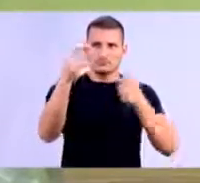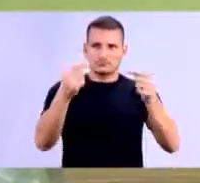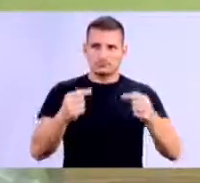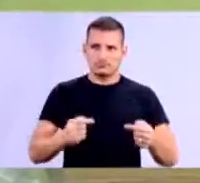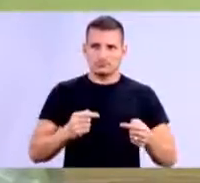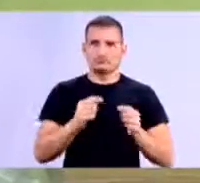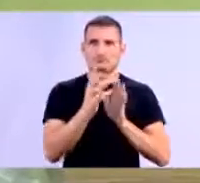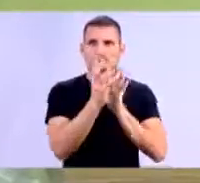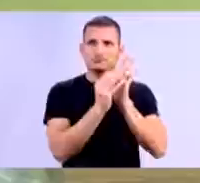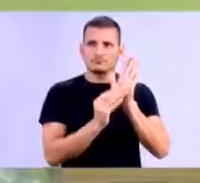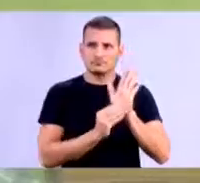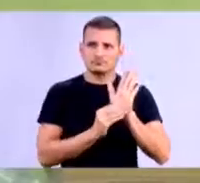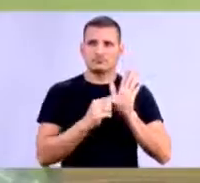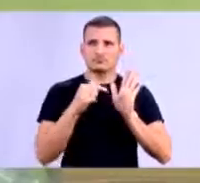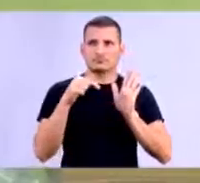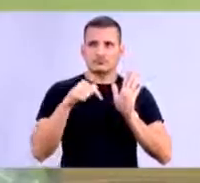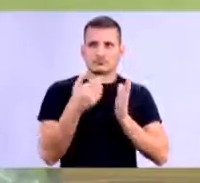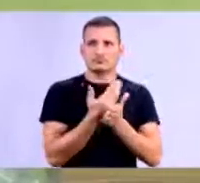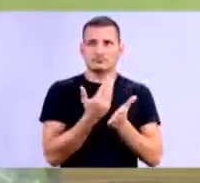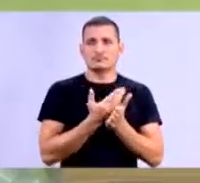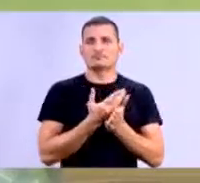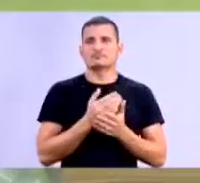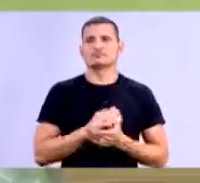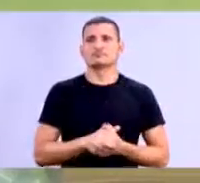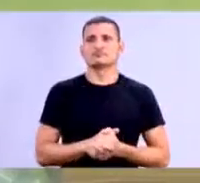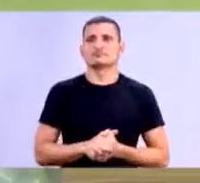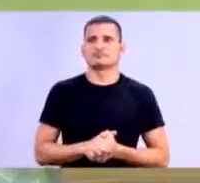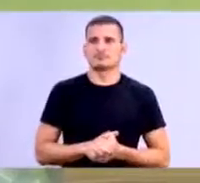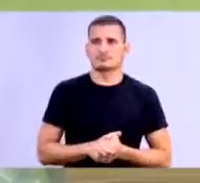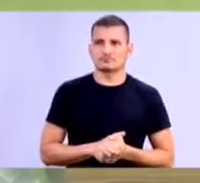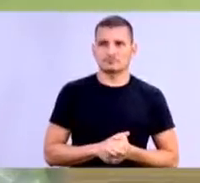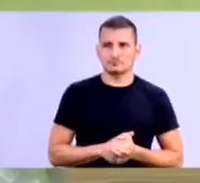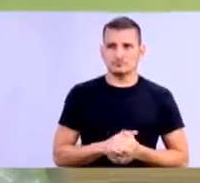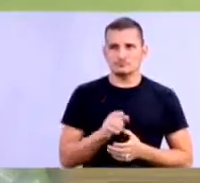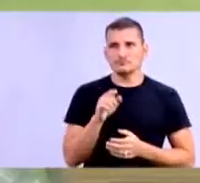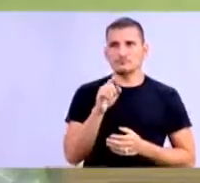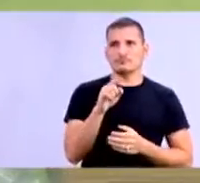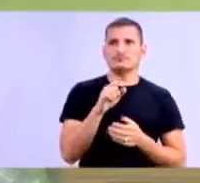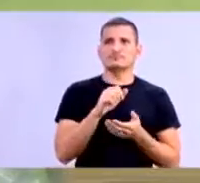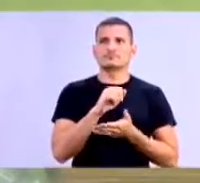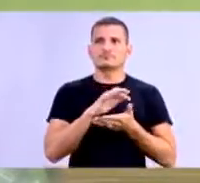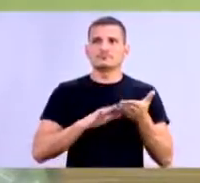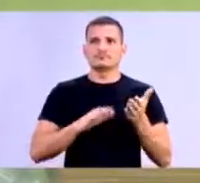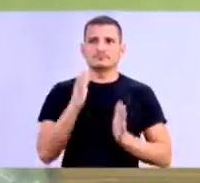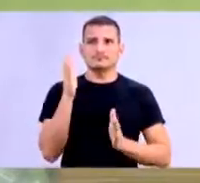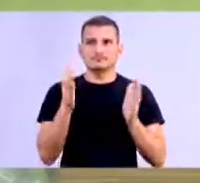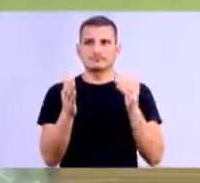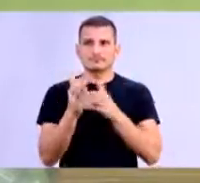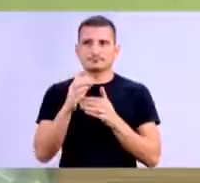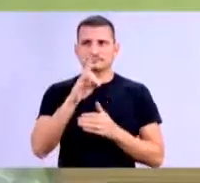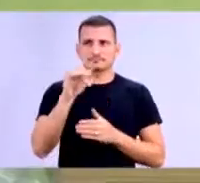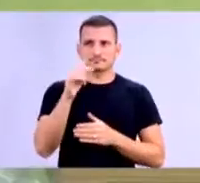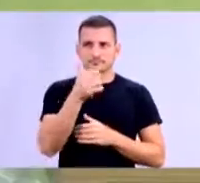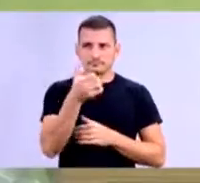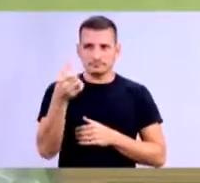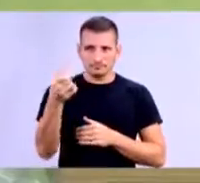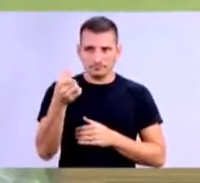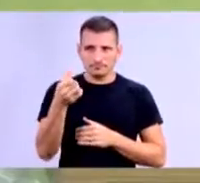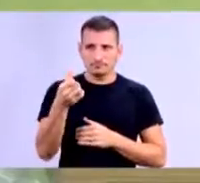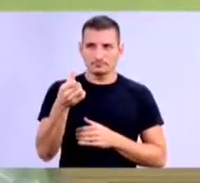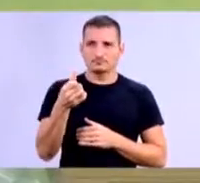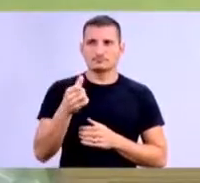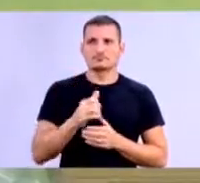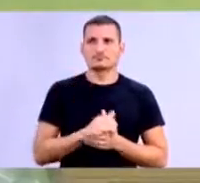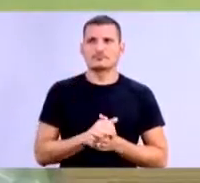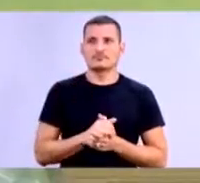dos conteúdos estudados aqui nas nossas 3 aulas. Essa atividade tem o prazo até dia 16/3.